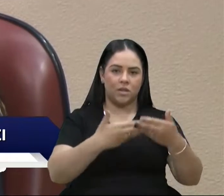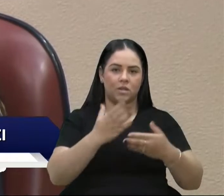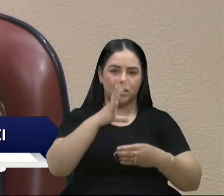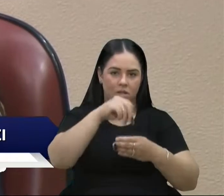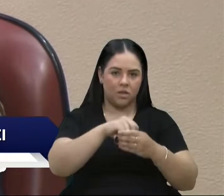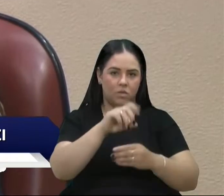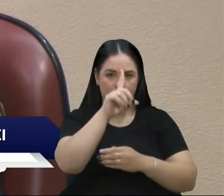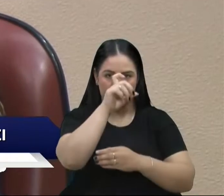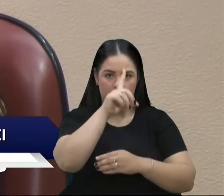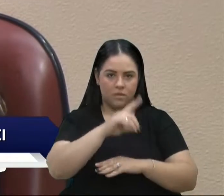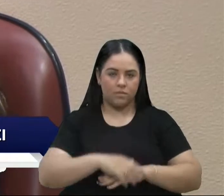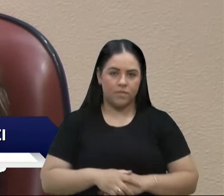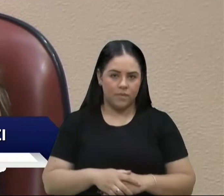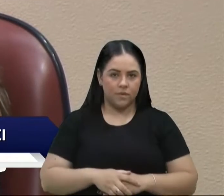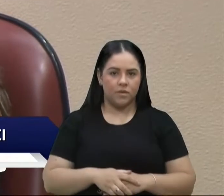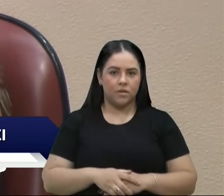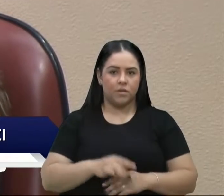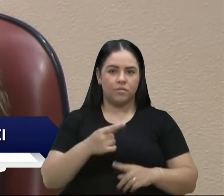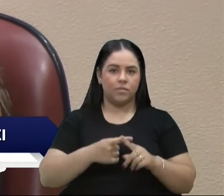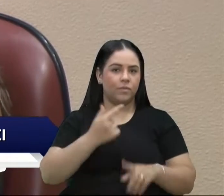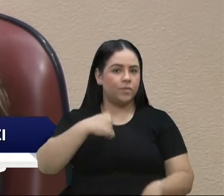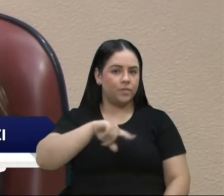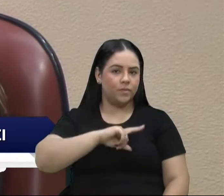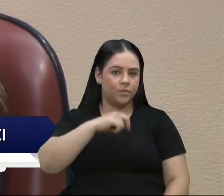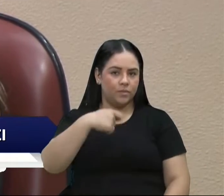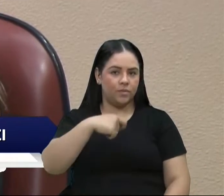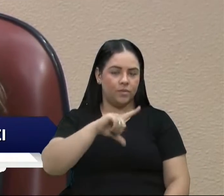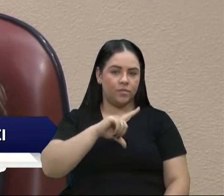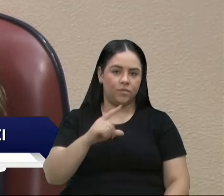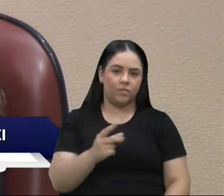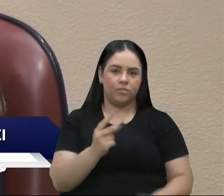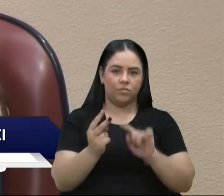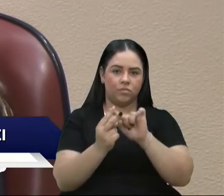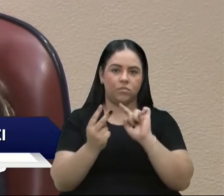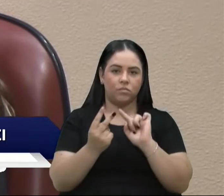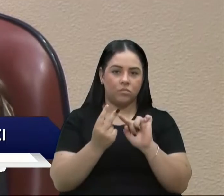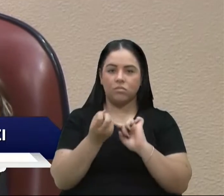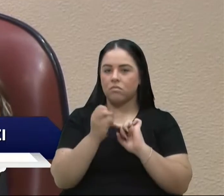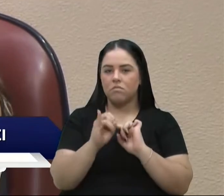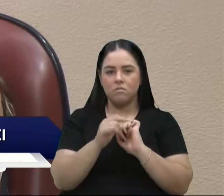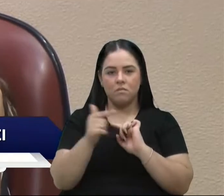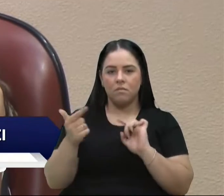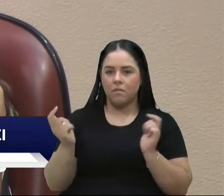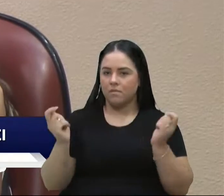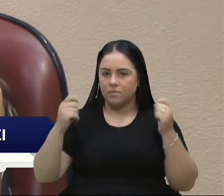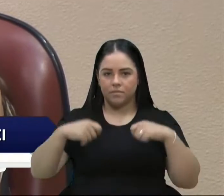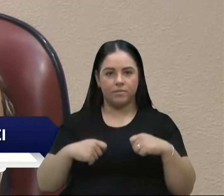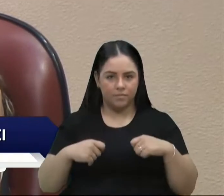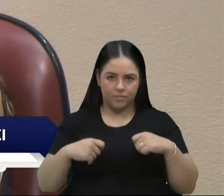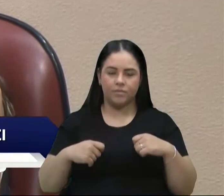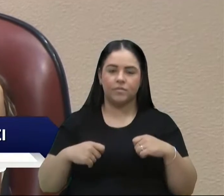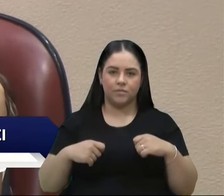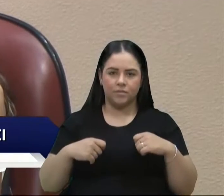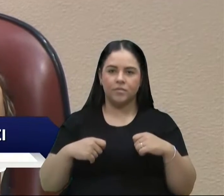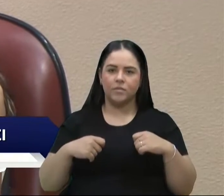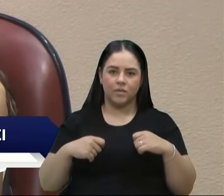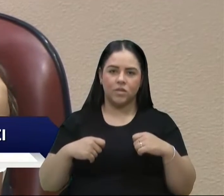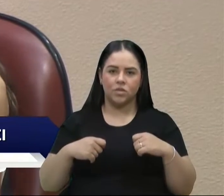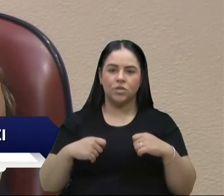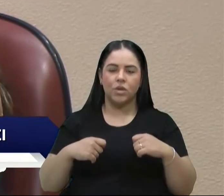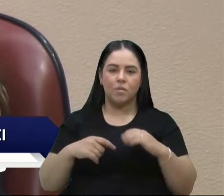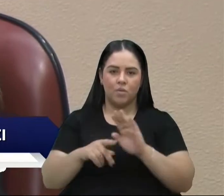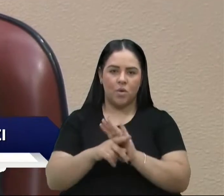hospitais. Porque nós precisamos desses dois fatores. Se não tiver capacidade física e operacional dos